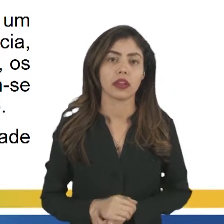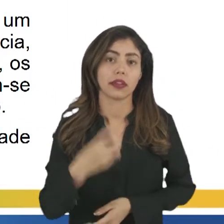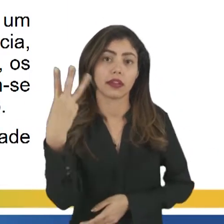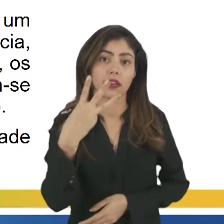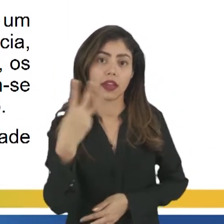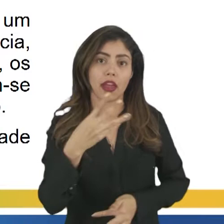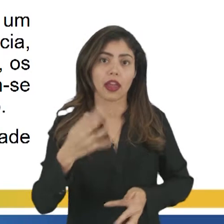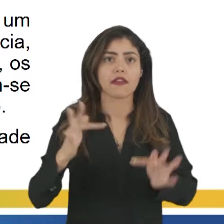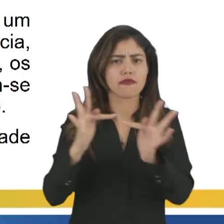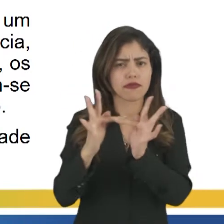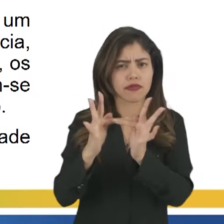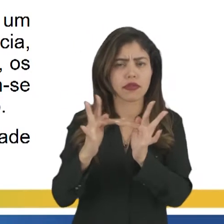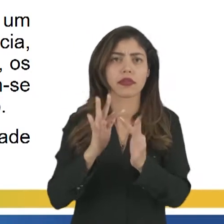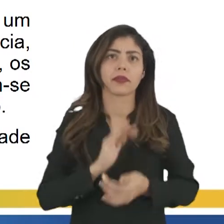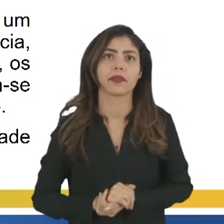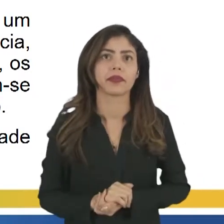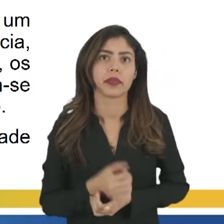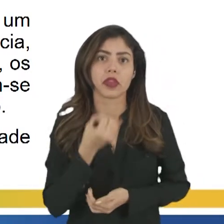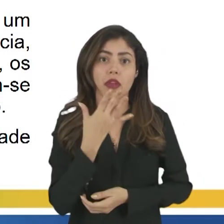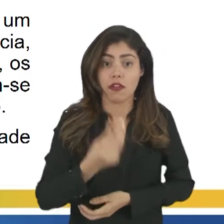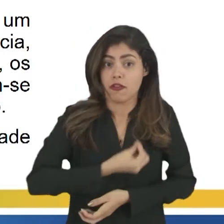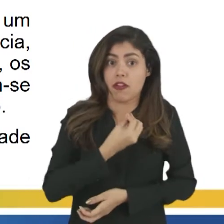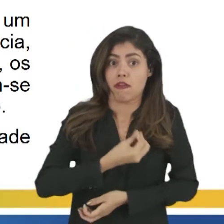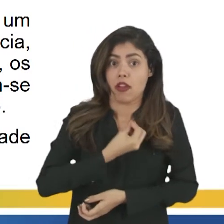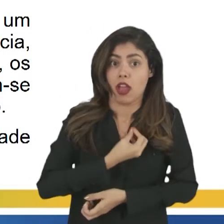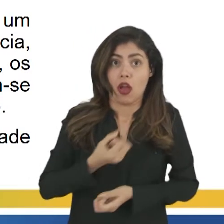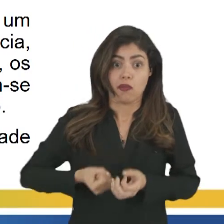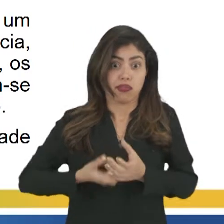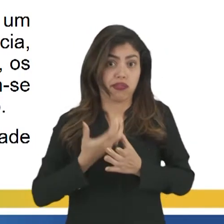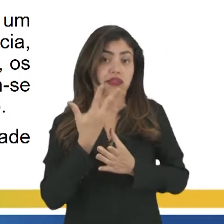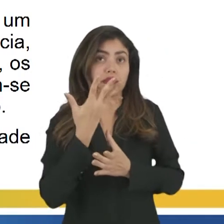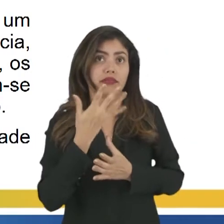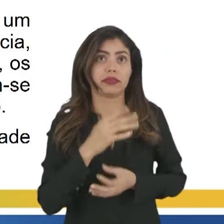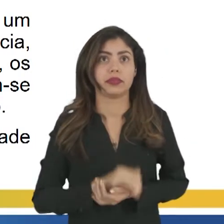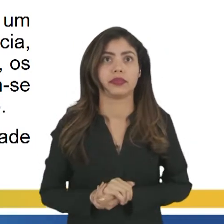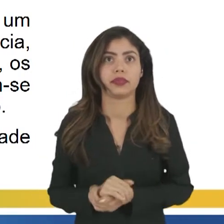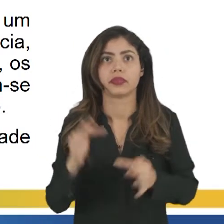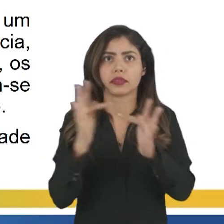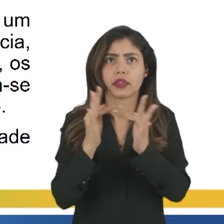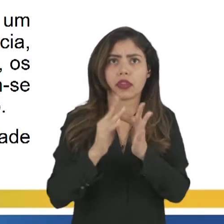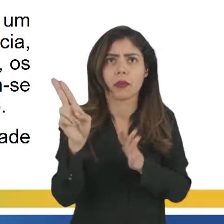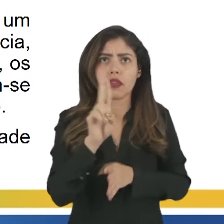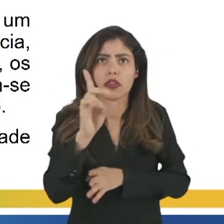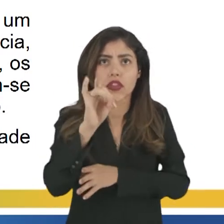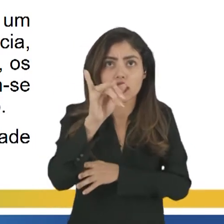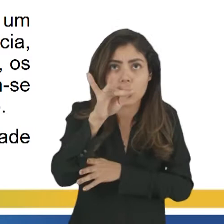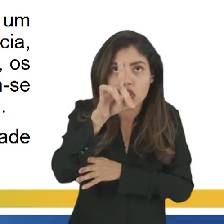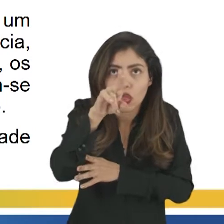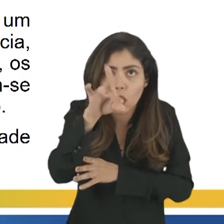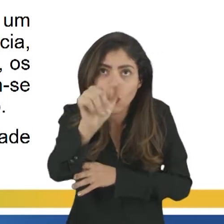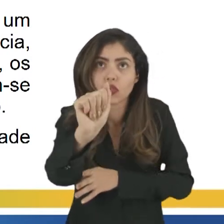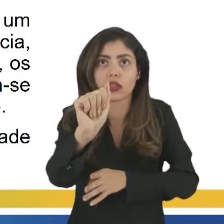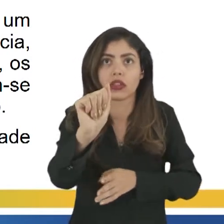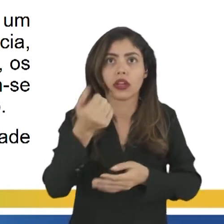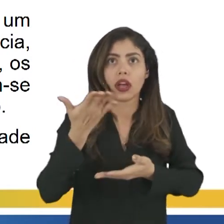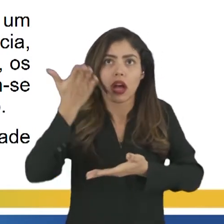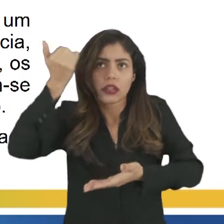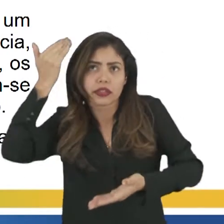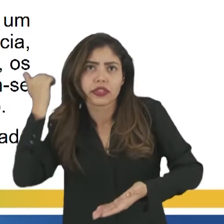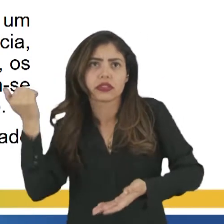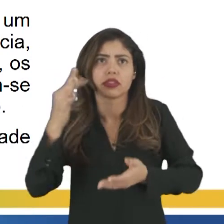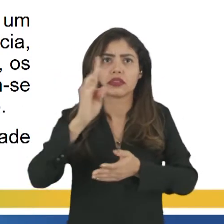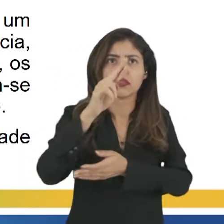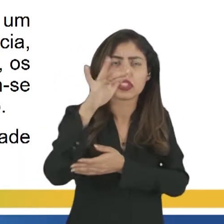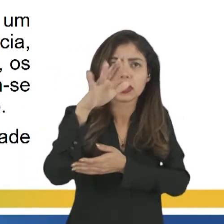o Egito, que começava a formar um império no Oriente Médio, invadiu e controlou a Fenícia,